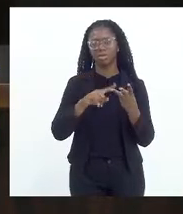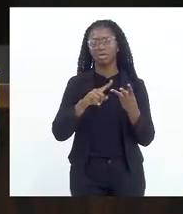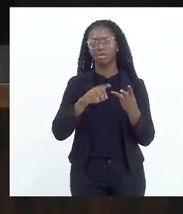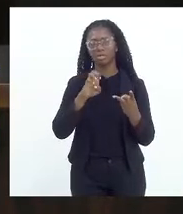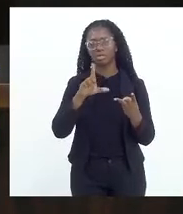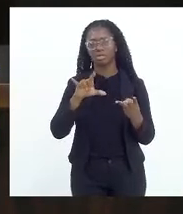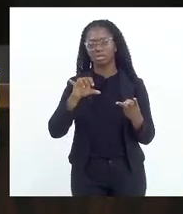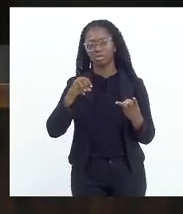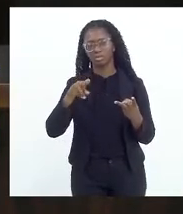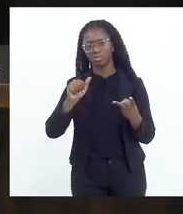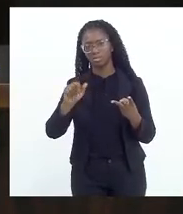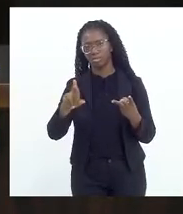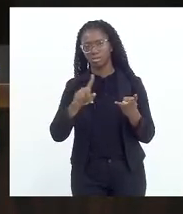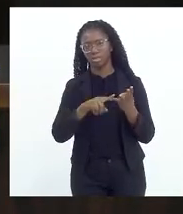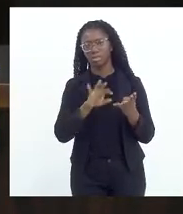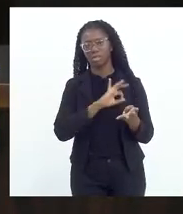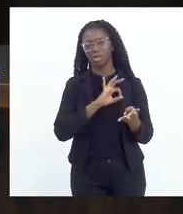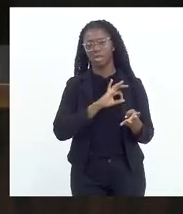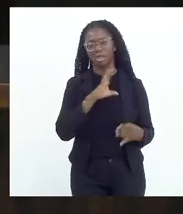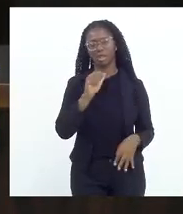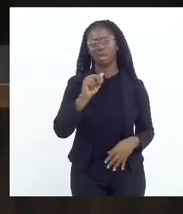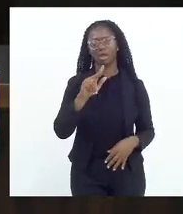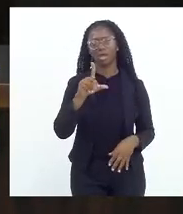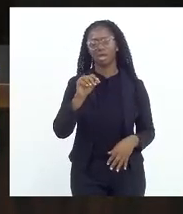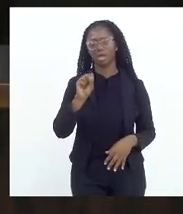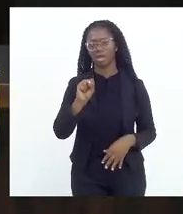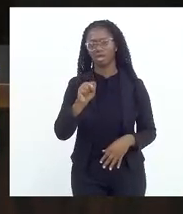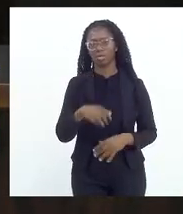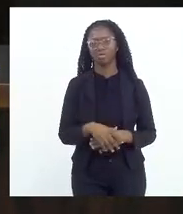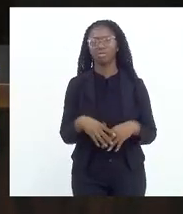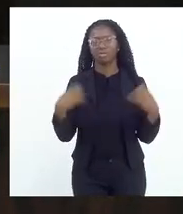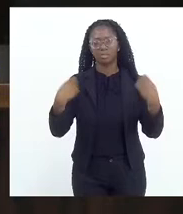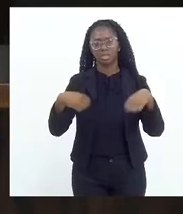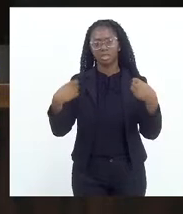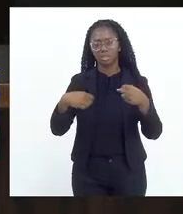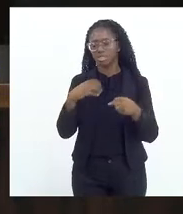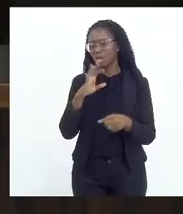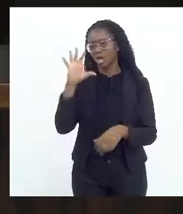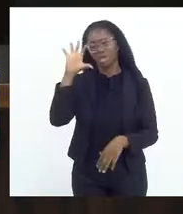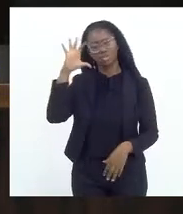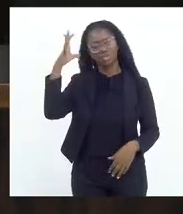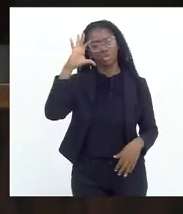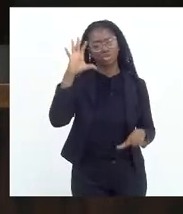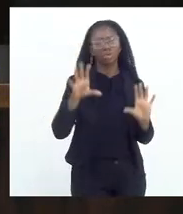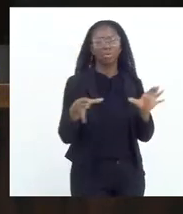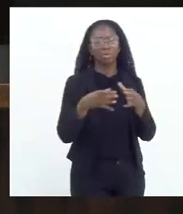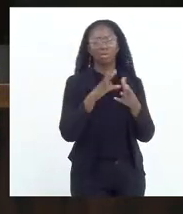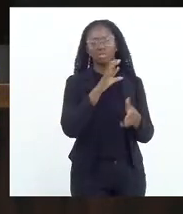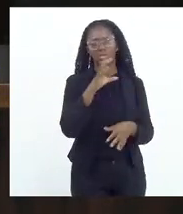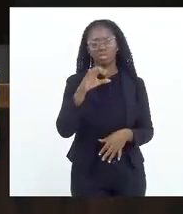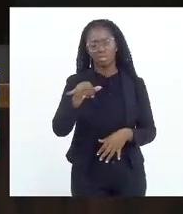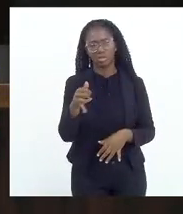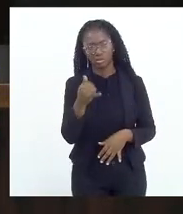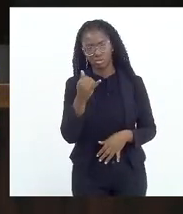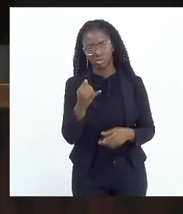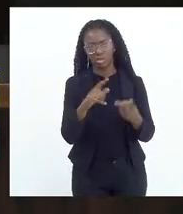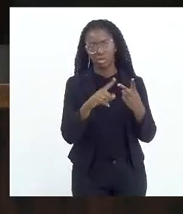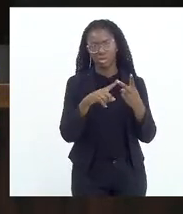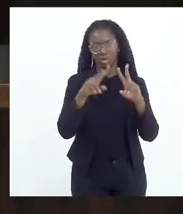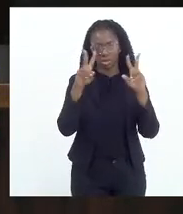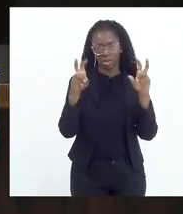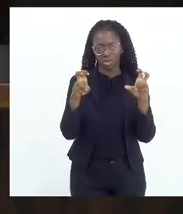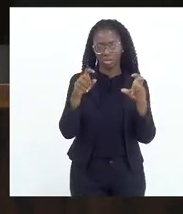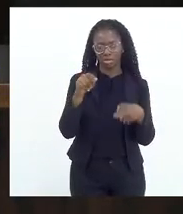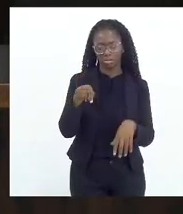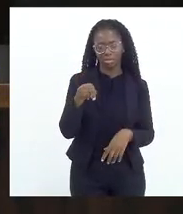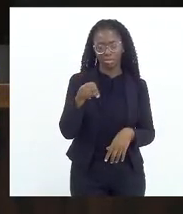Eliomar Coelho, delegado Carlos Augusto. Pendendo de pareceres das comissões CCJ, de Assuntos da Criança,